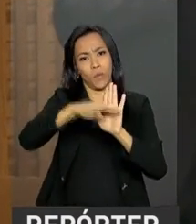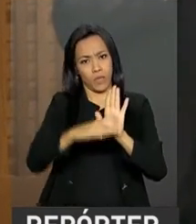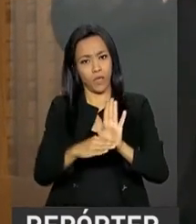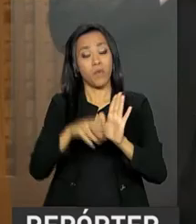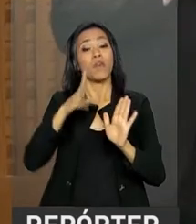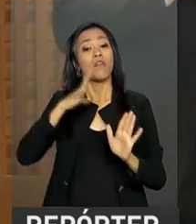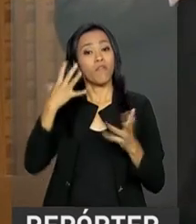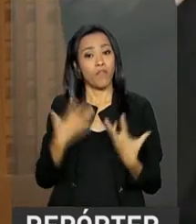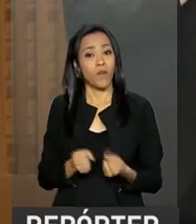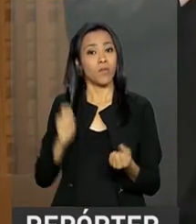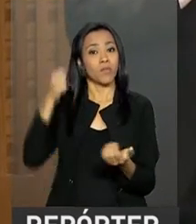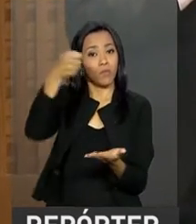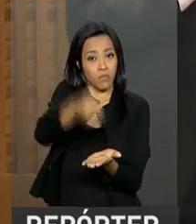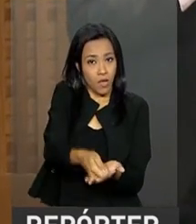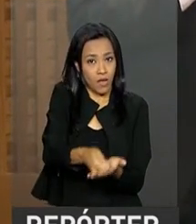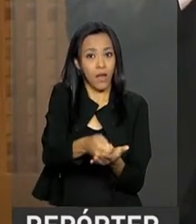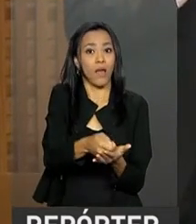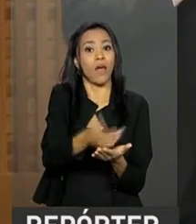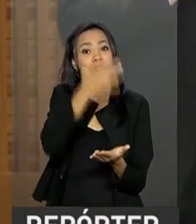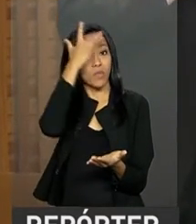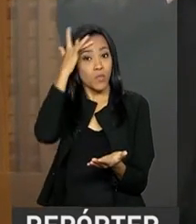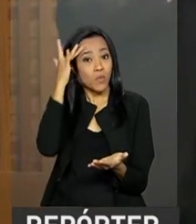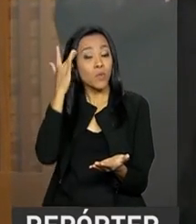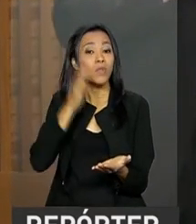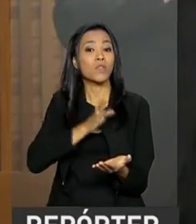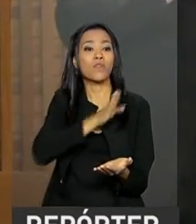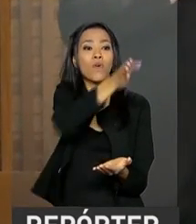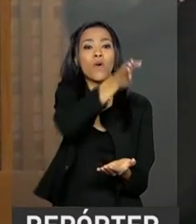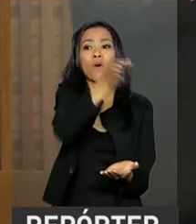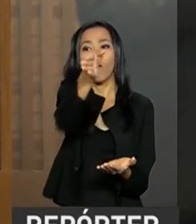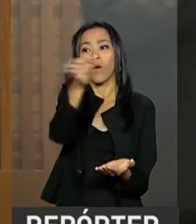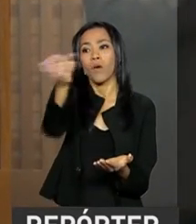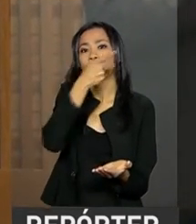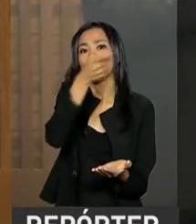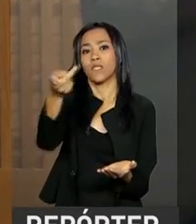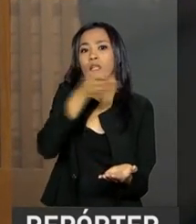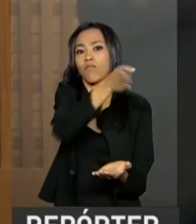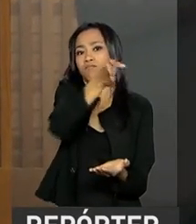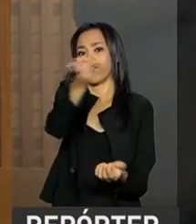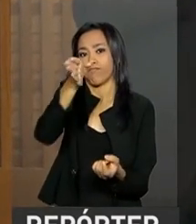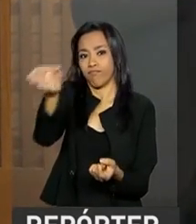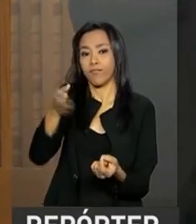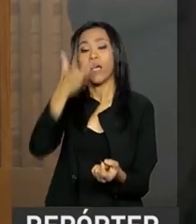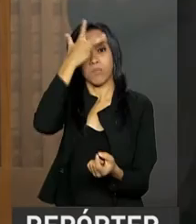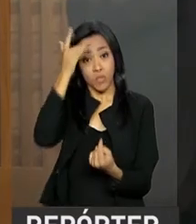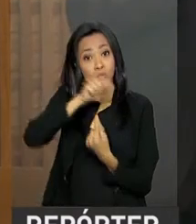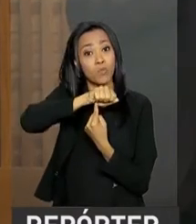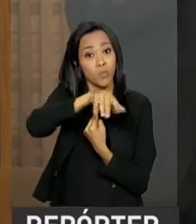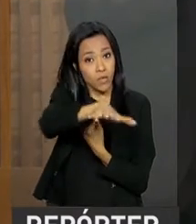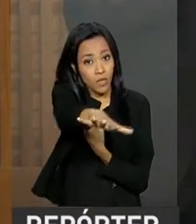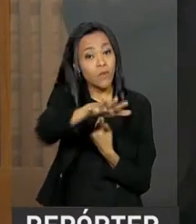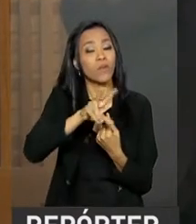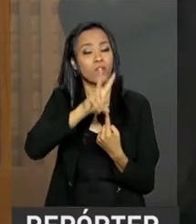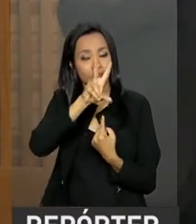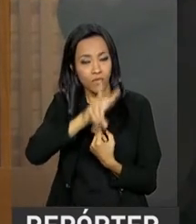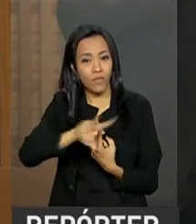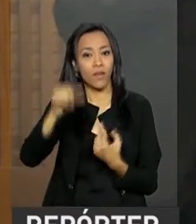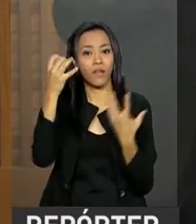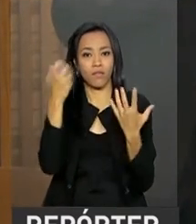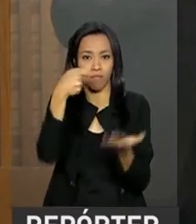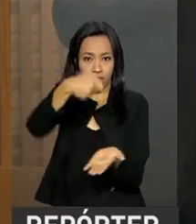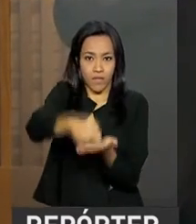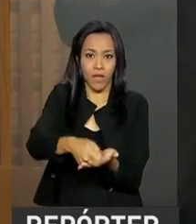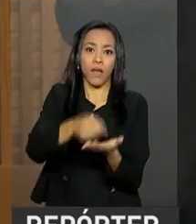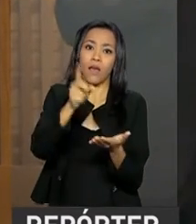pagar integralmente os visitadores, os supervisores, os multiplicadores em nível de Estado. É um programa